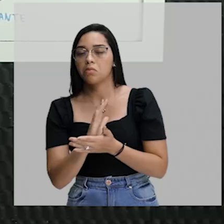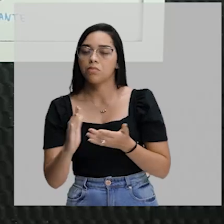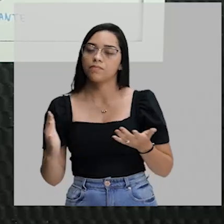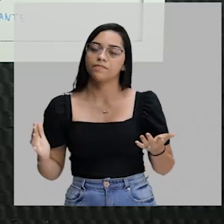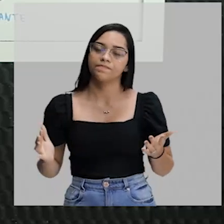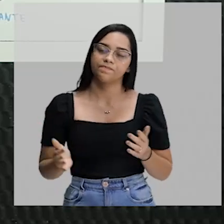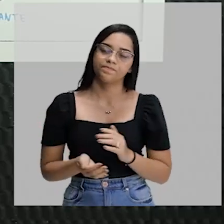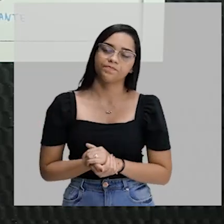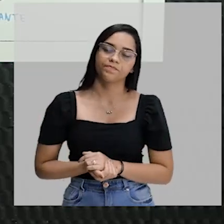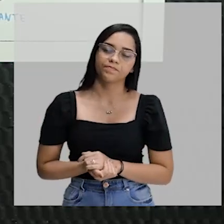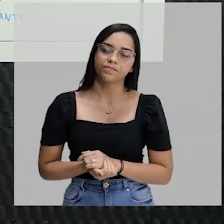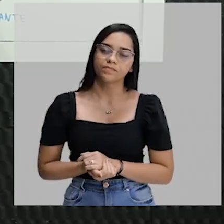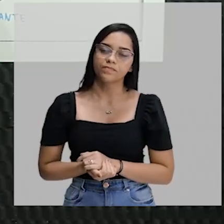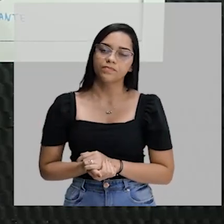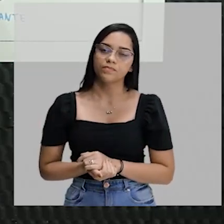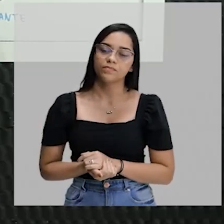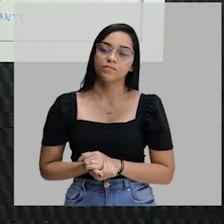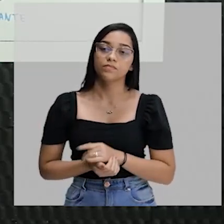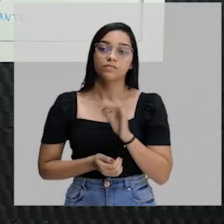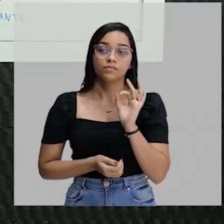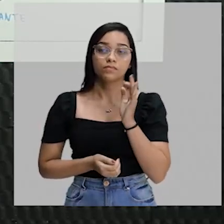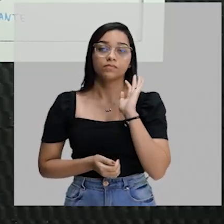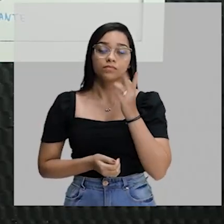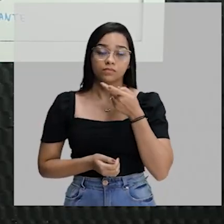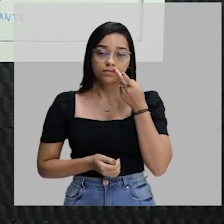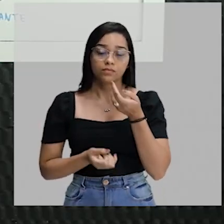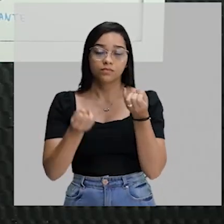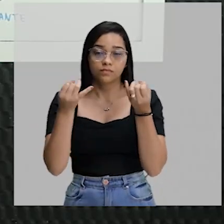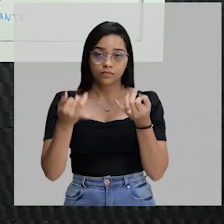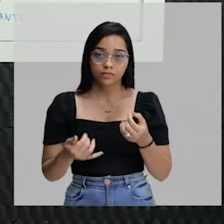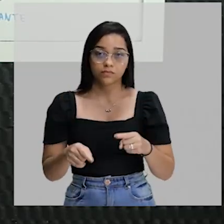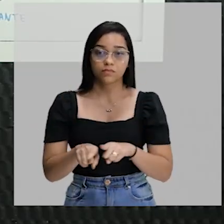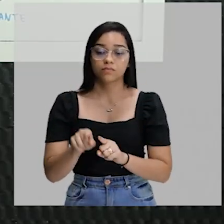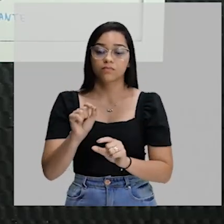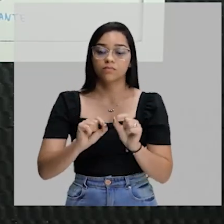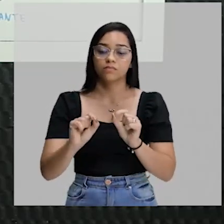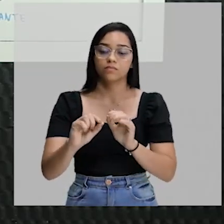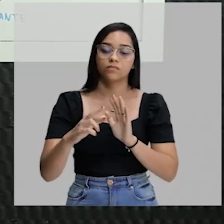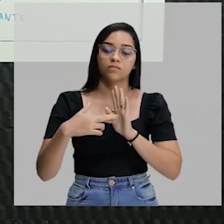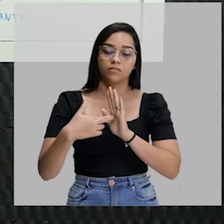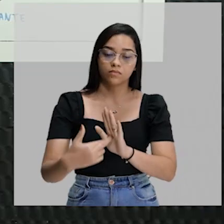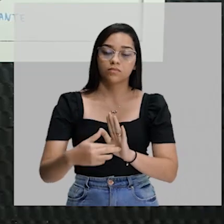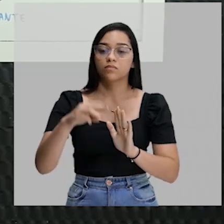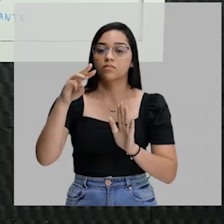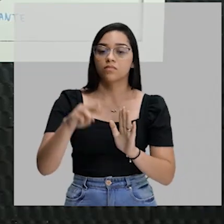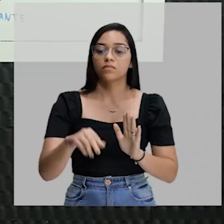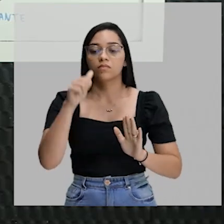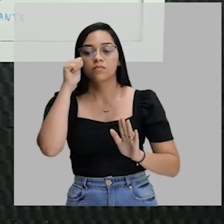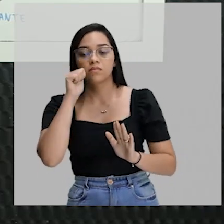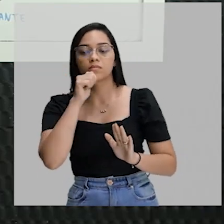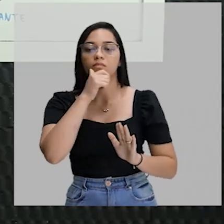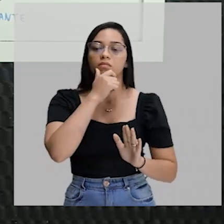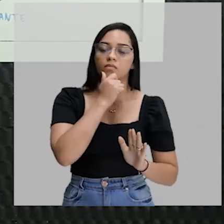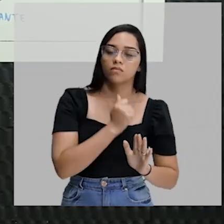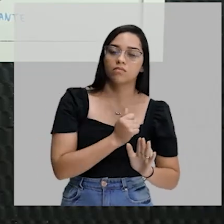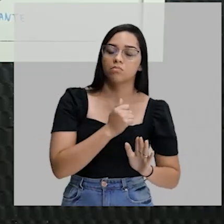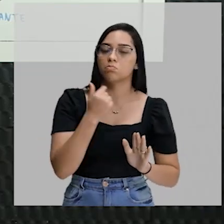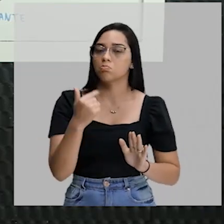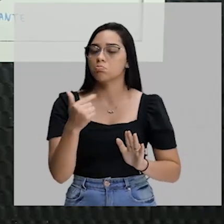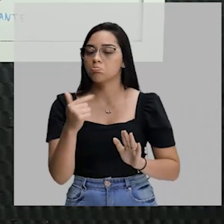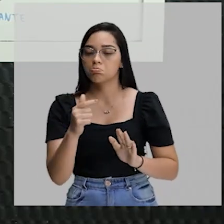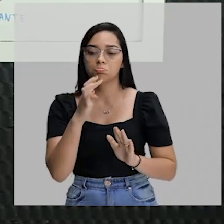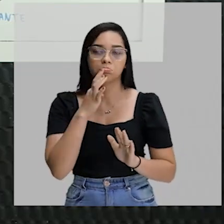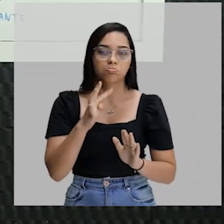característica genética, tá? Bem, já falei para vocês aqui as representações de quem é macho, quem é fêmea, quem não tem um